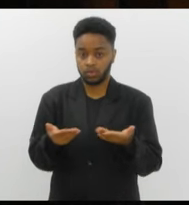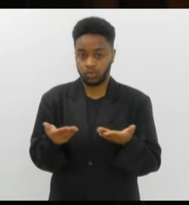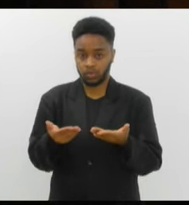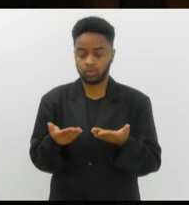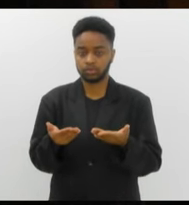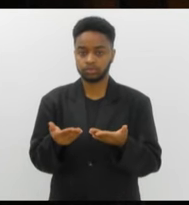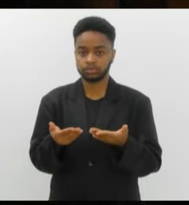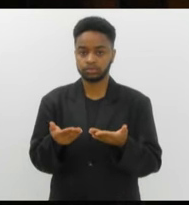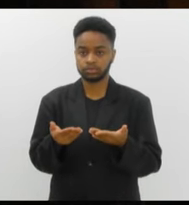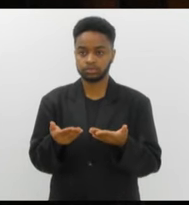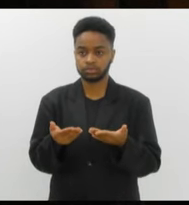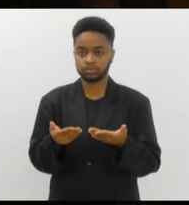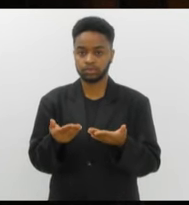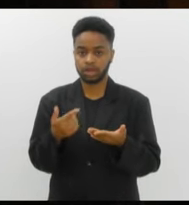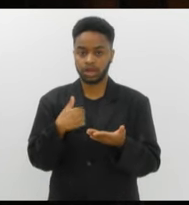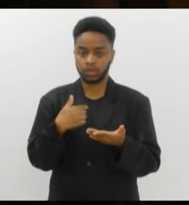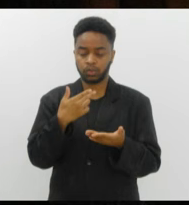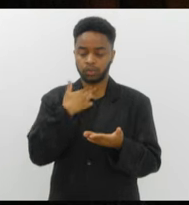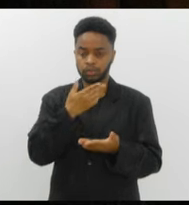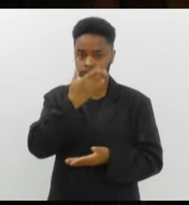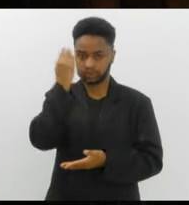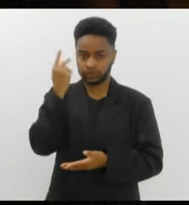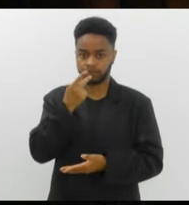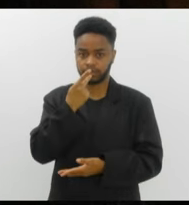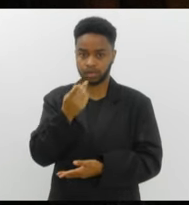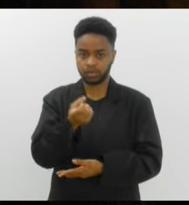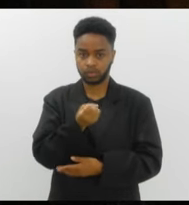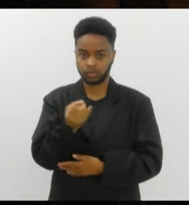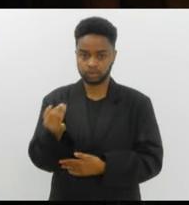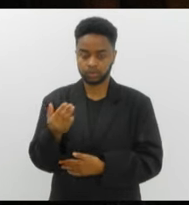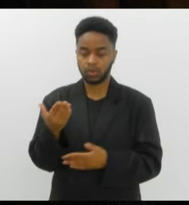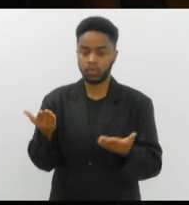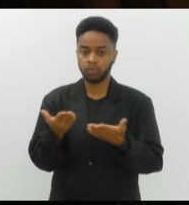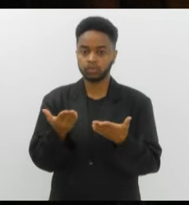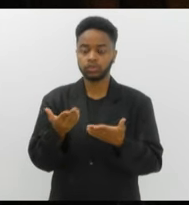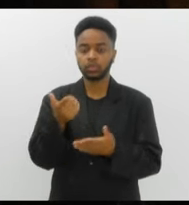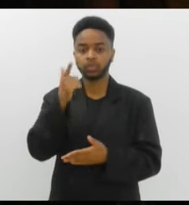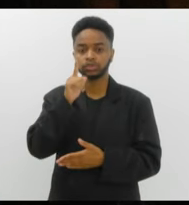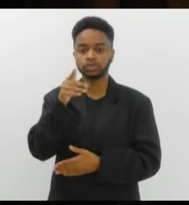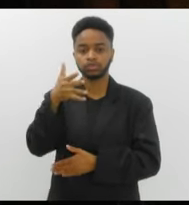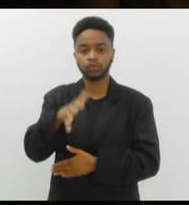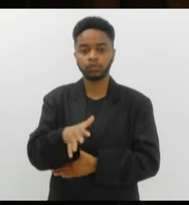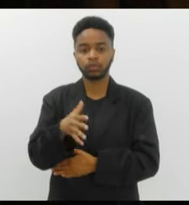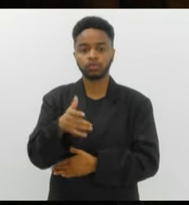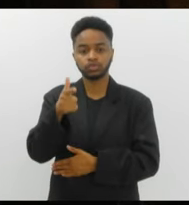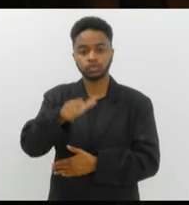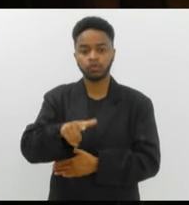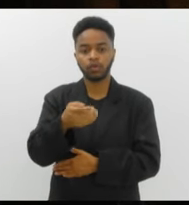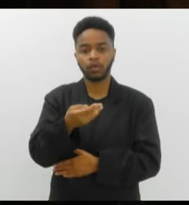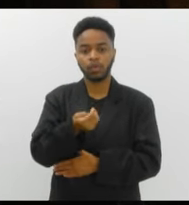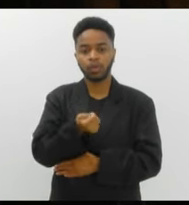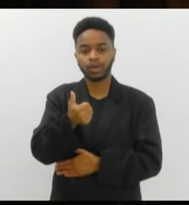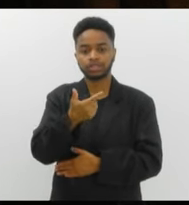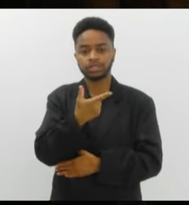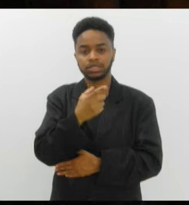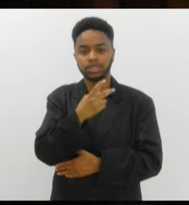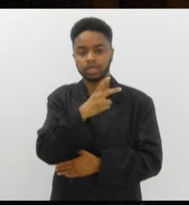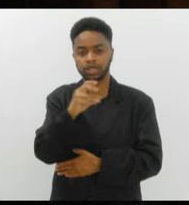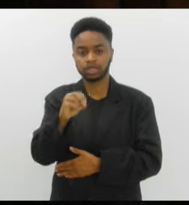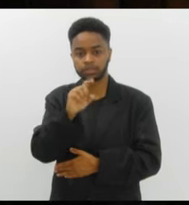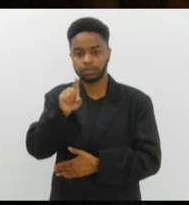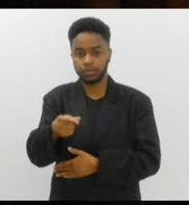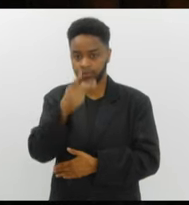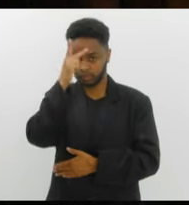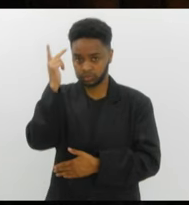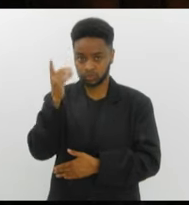presidente, só para não deixar de falar esse número, alcançamos de novo quase 500 mil pessoas circulando de BRT todos os dias na cidade do Rio